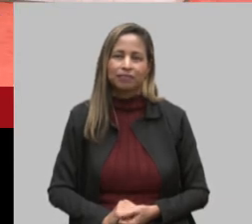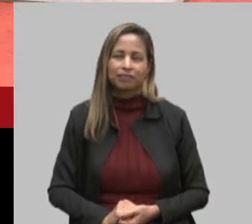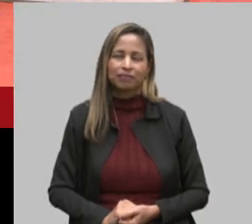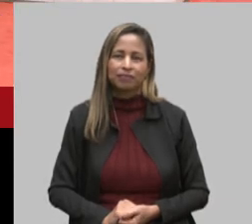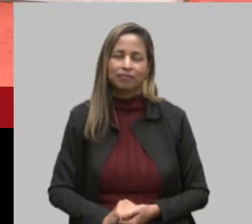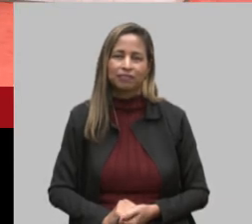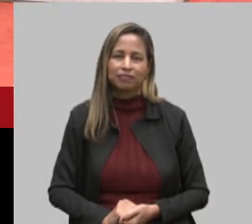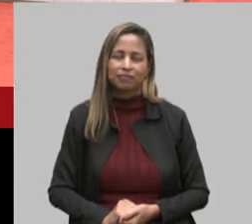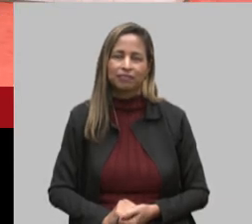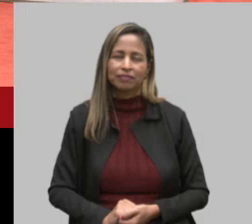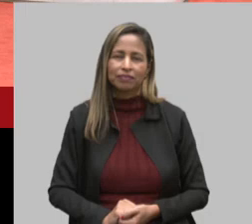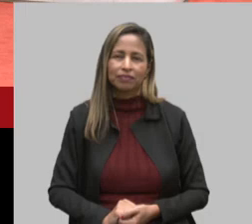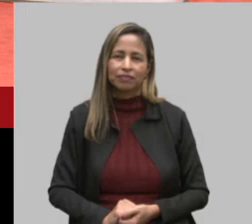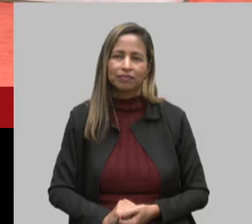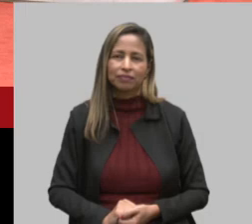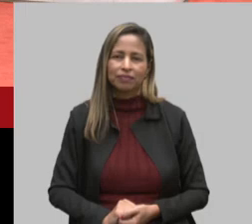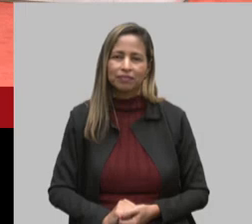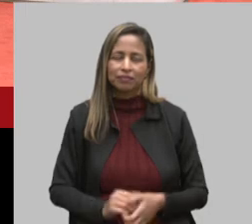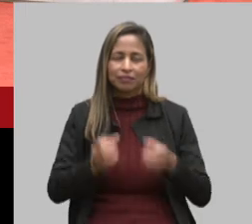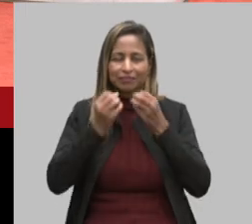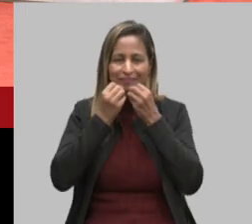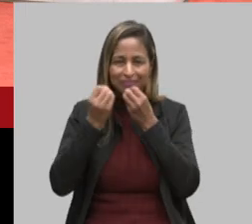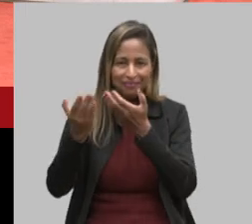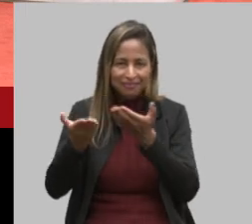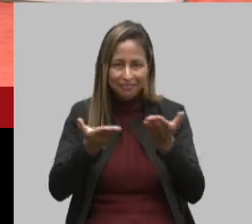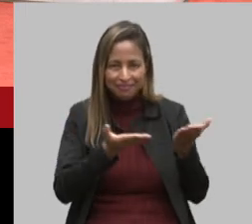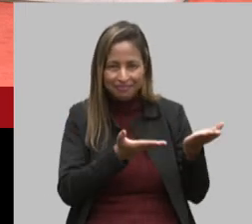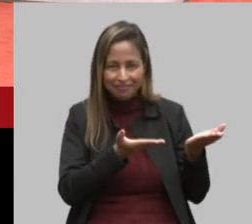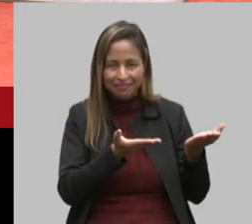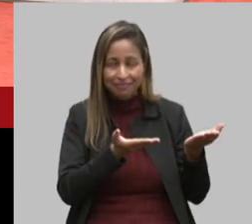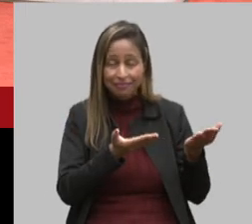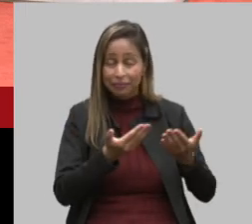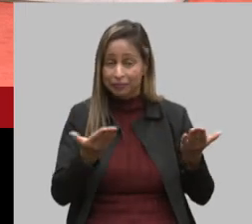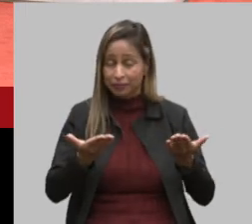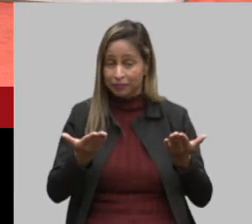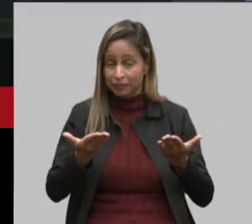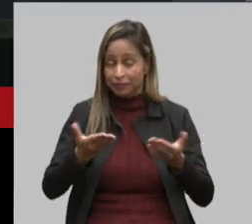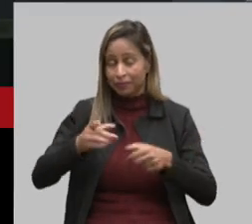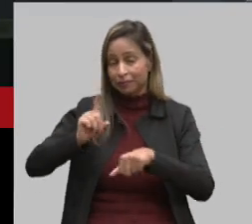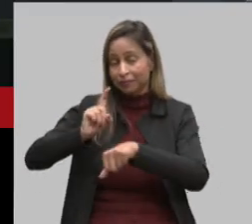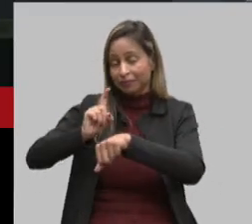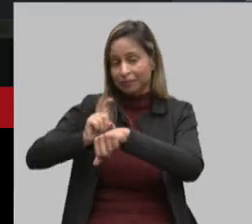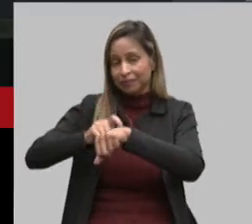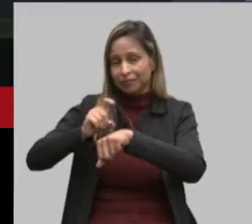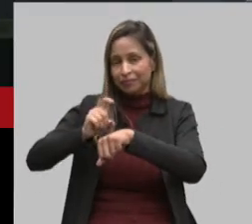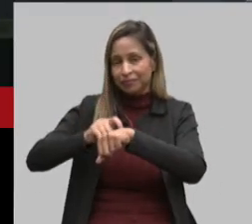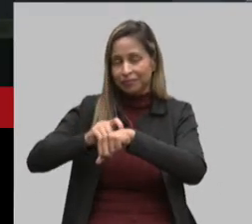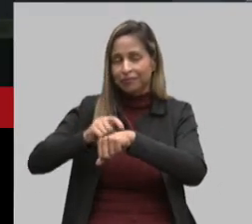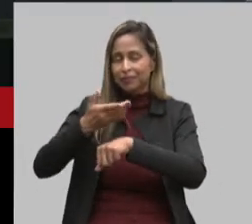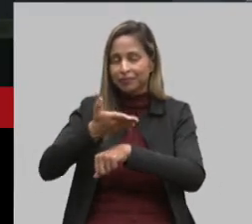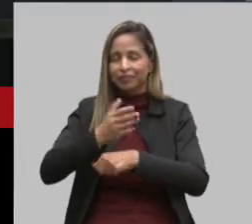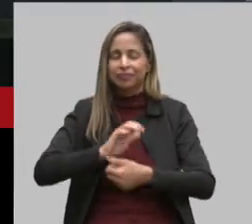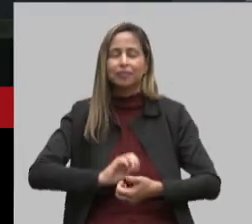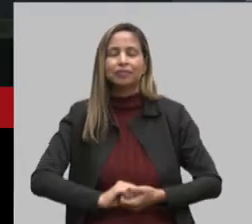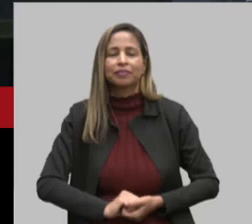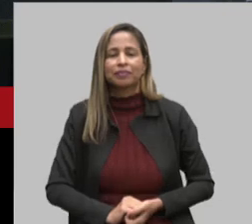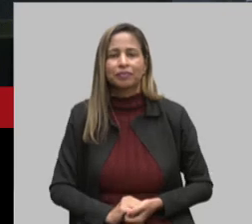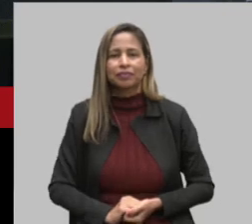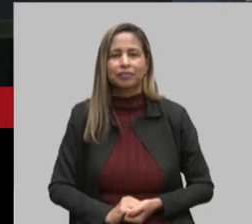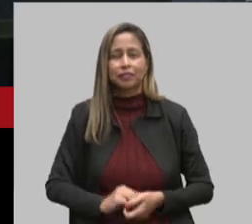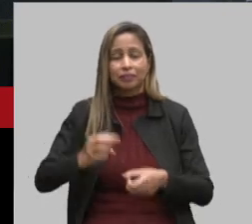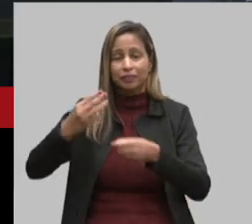bem-vinda sejam todos bem-vindos com a palavra nesse momento elbert Simões de Oliveira do município de